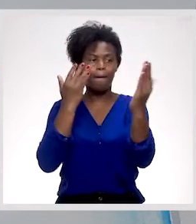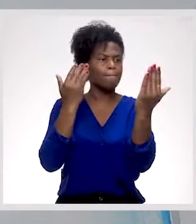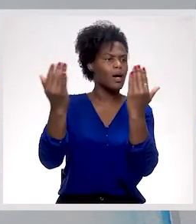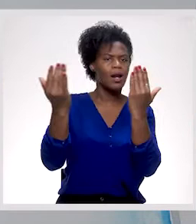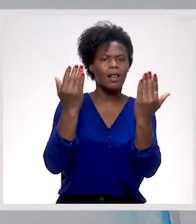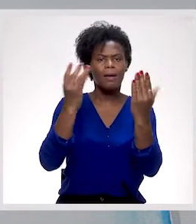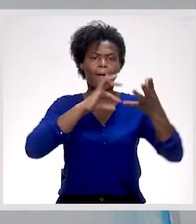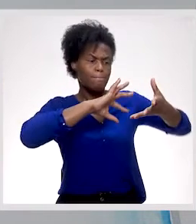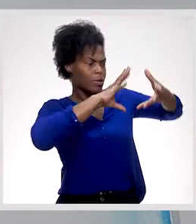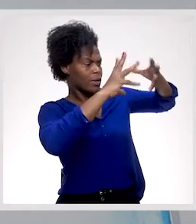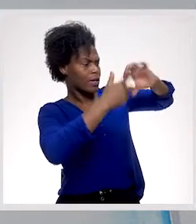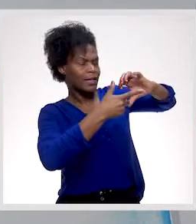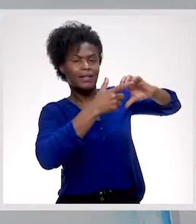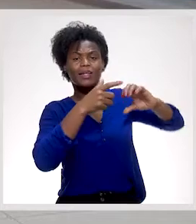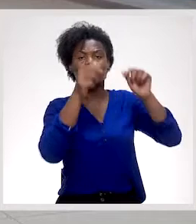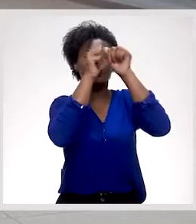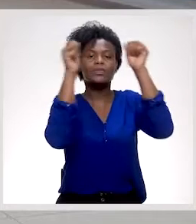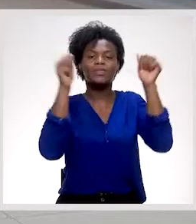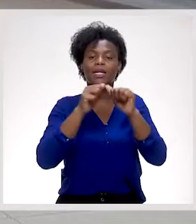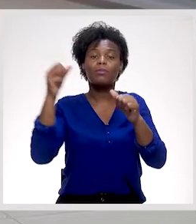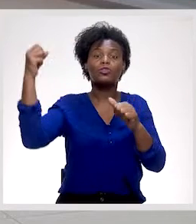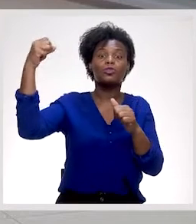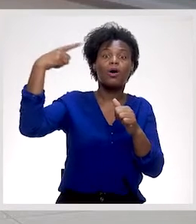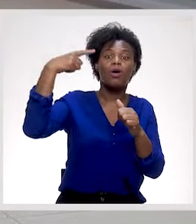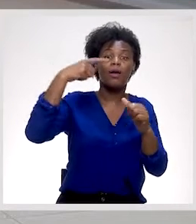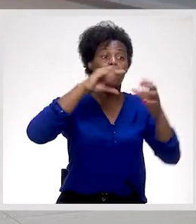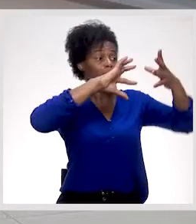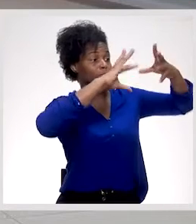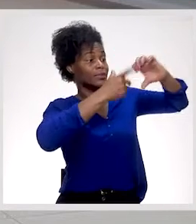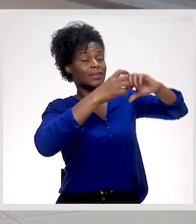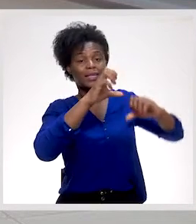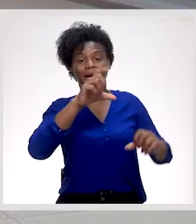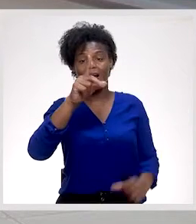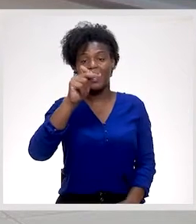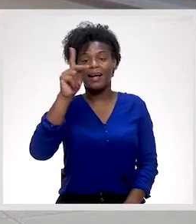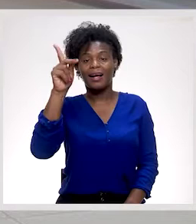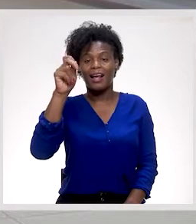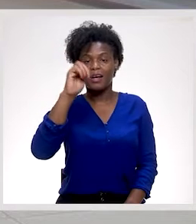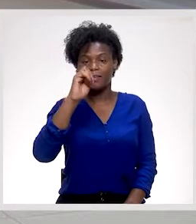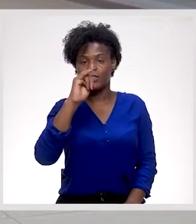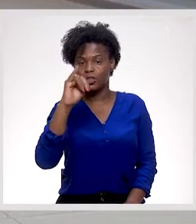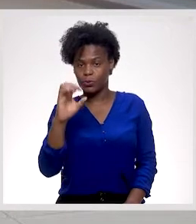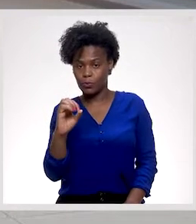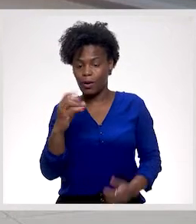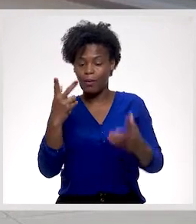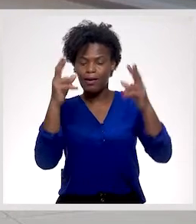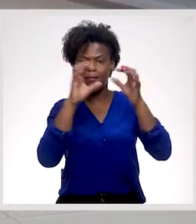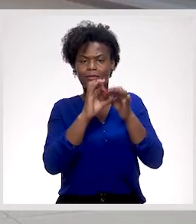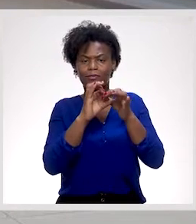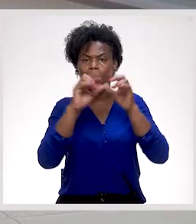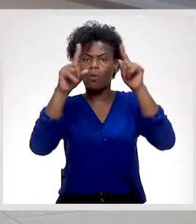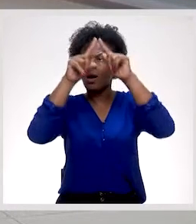clássicos do Sistema Solar. E, relativamente ao quadro, nós analisamos